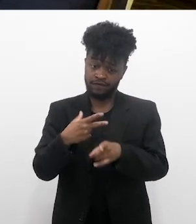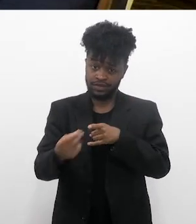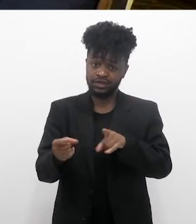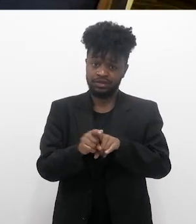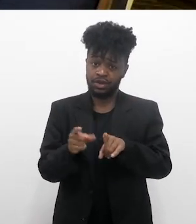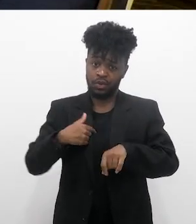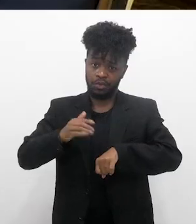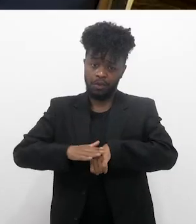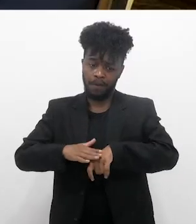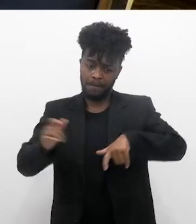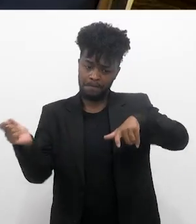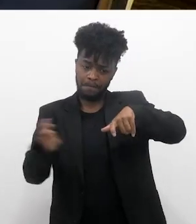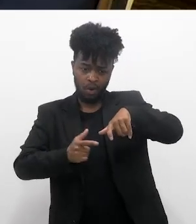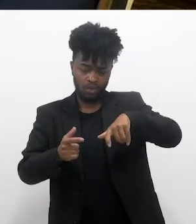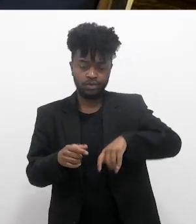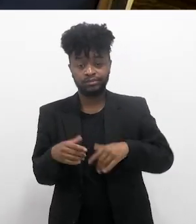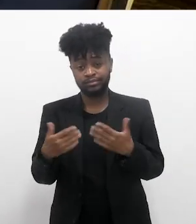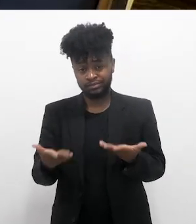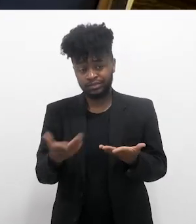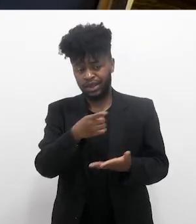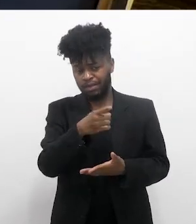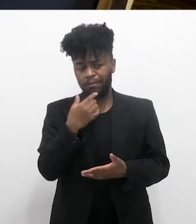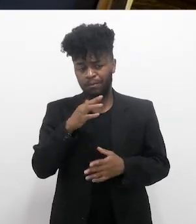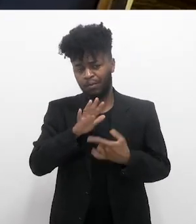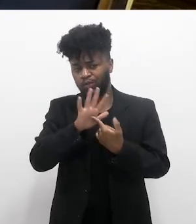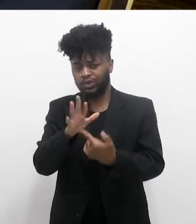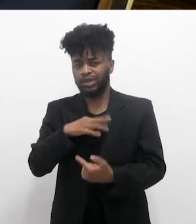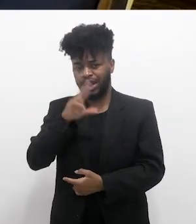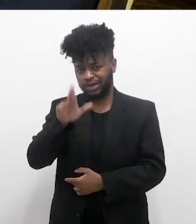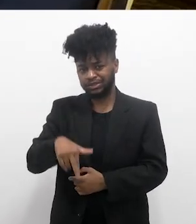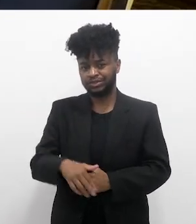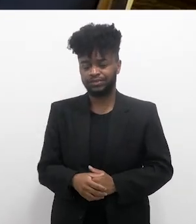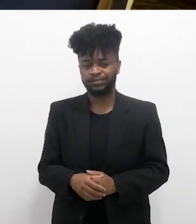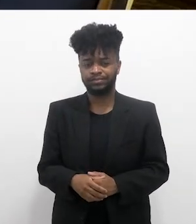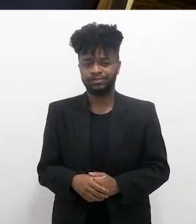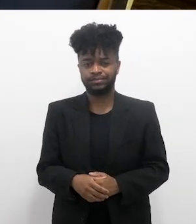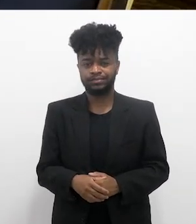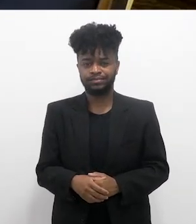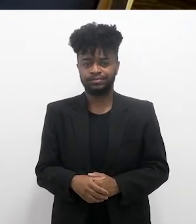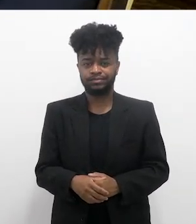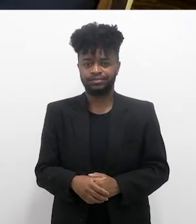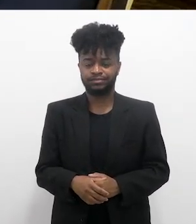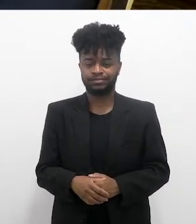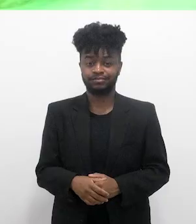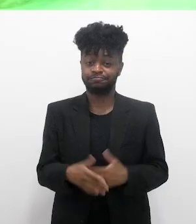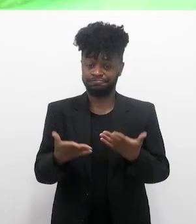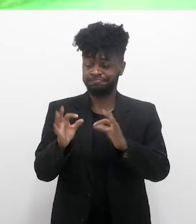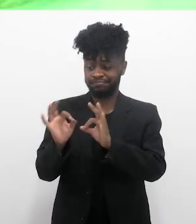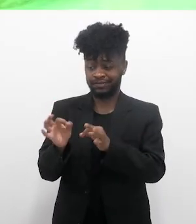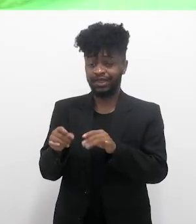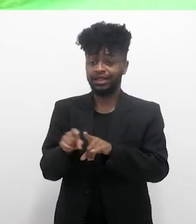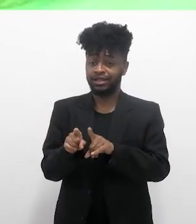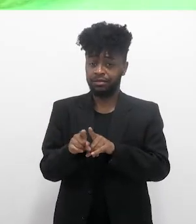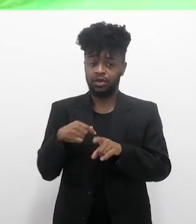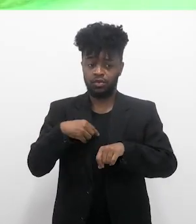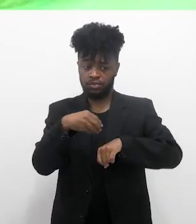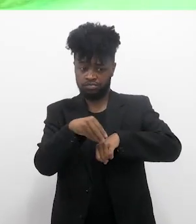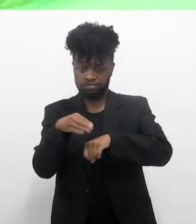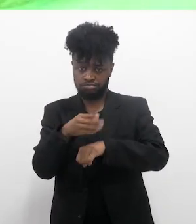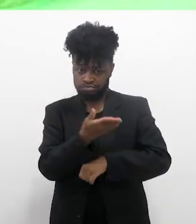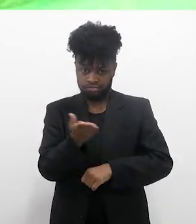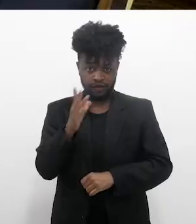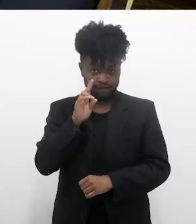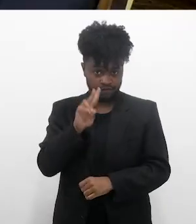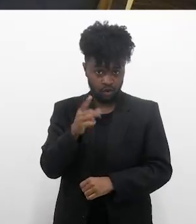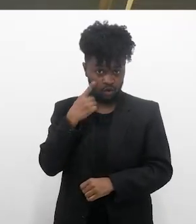fiz de falta. Então ele mostrou que tinha razão. E, inclusive, Zico, vou botar isso aqui para você ouvir.